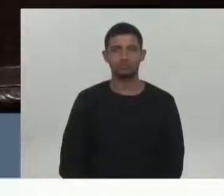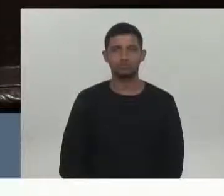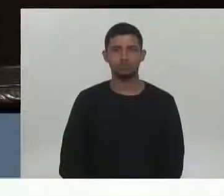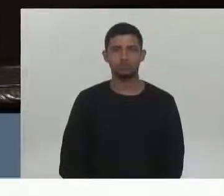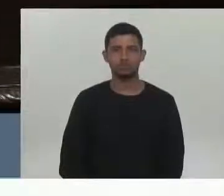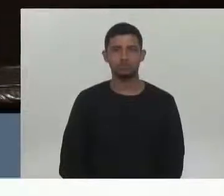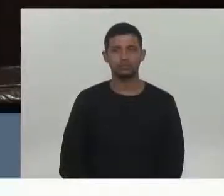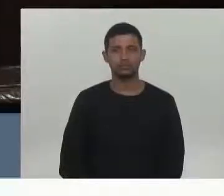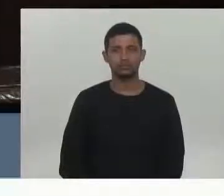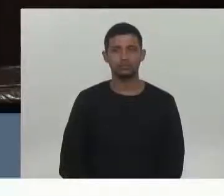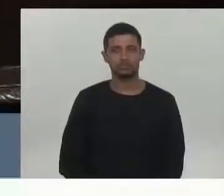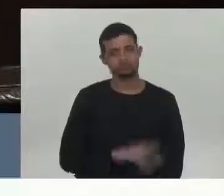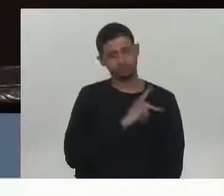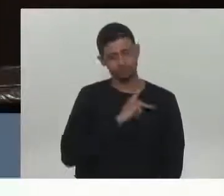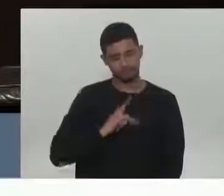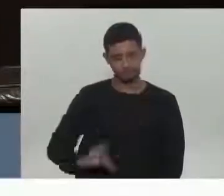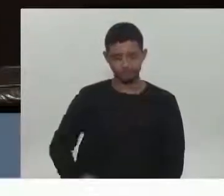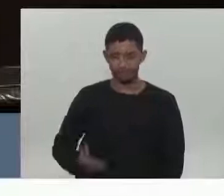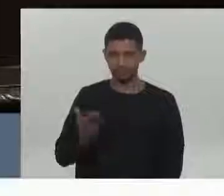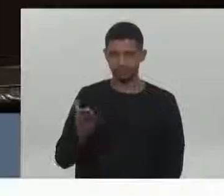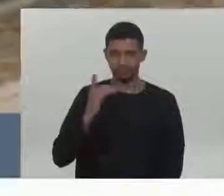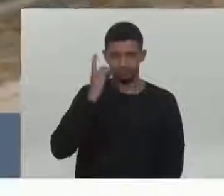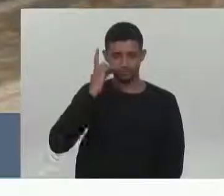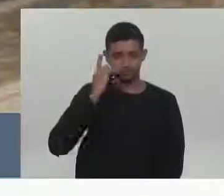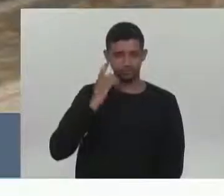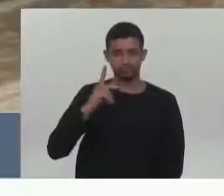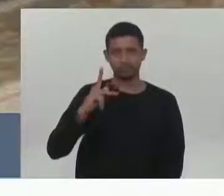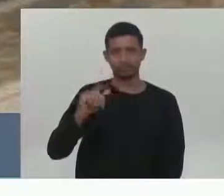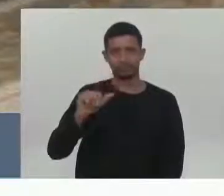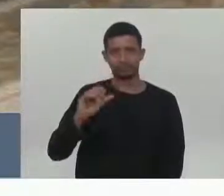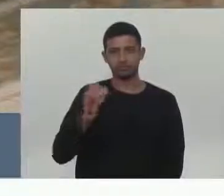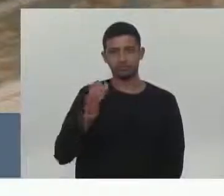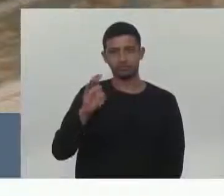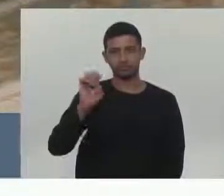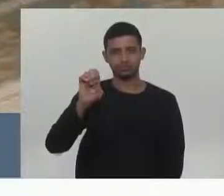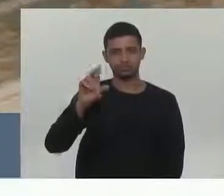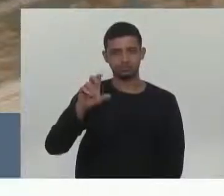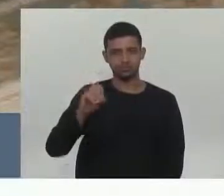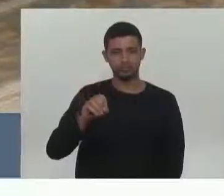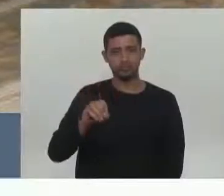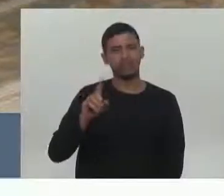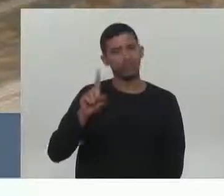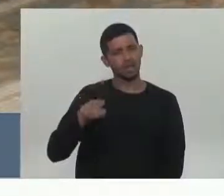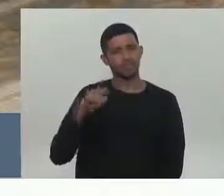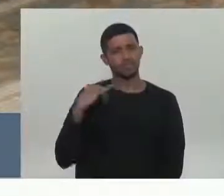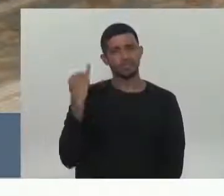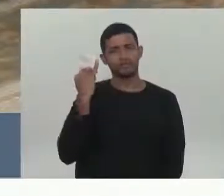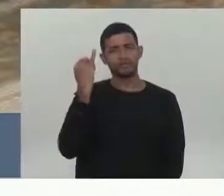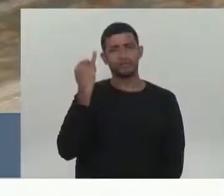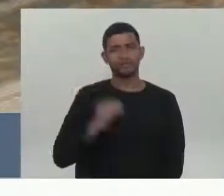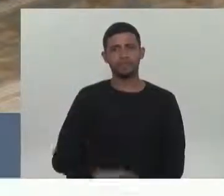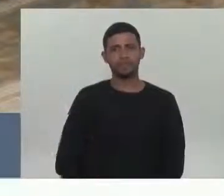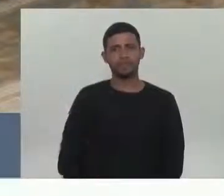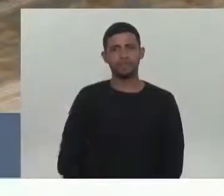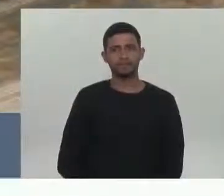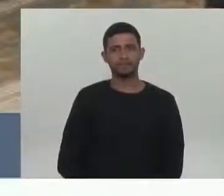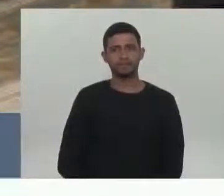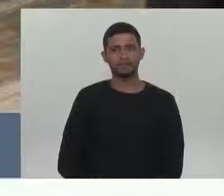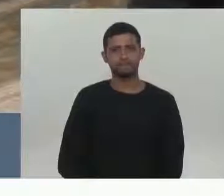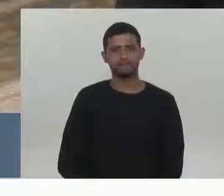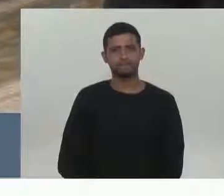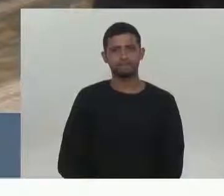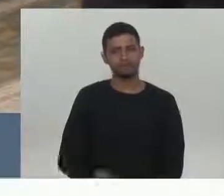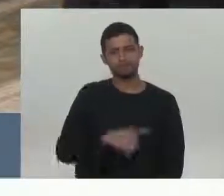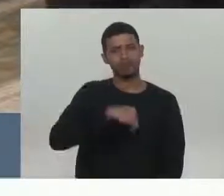Presidente, deputado Márcio Pacheco, eu acho que é muito importante que nós tenhamos